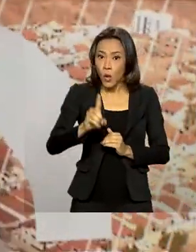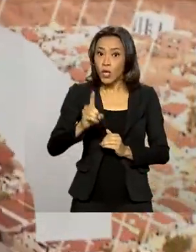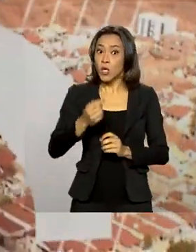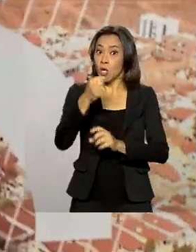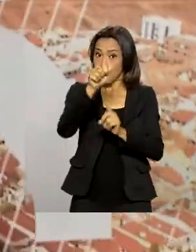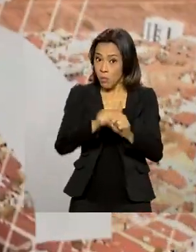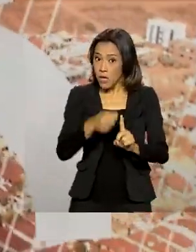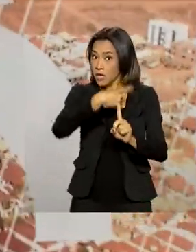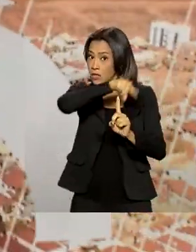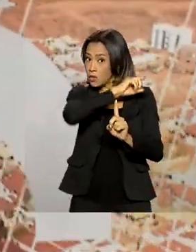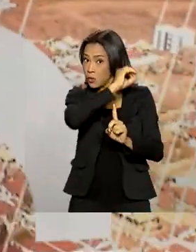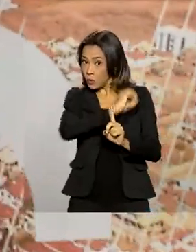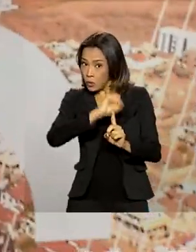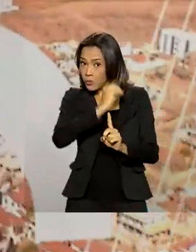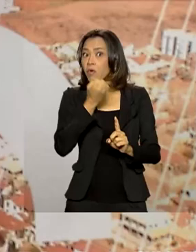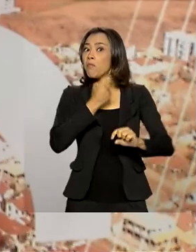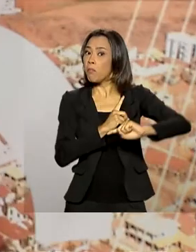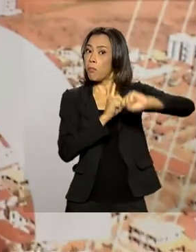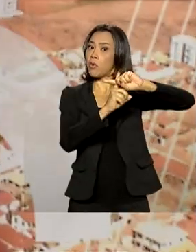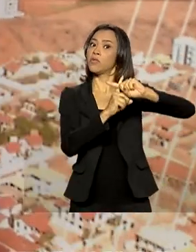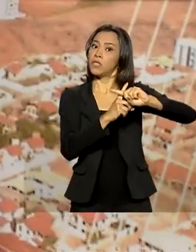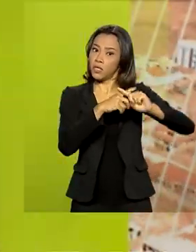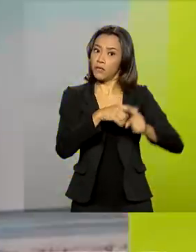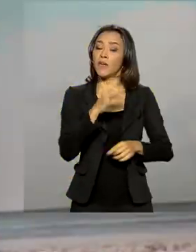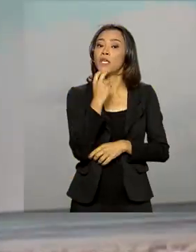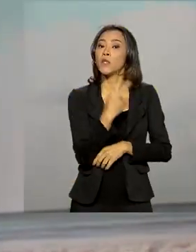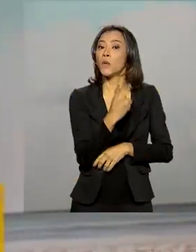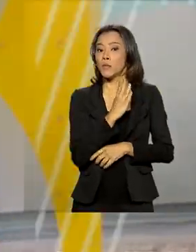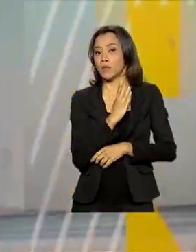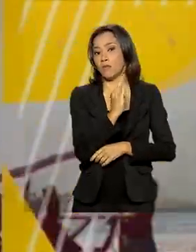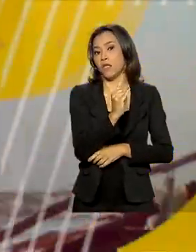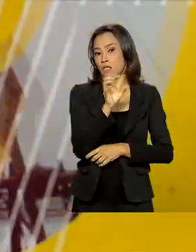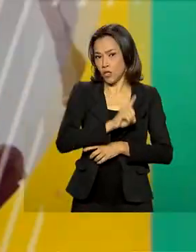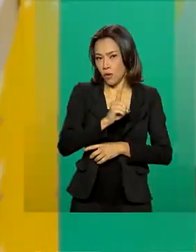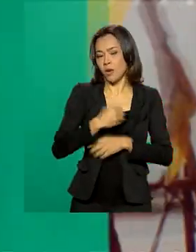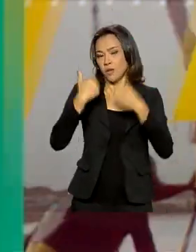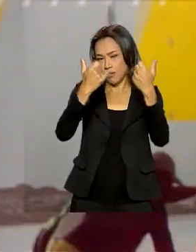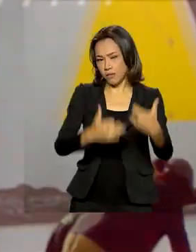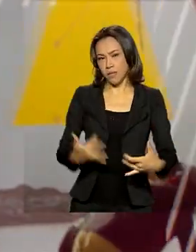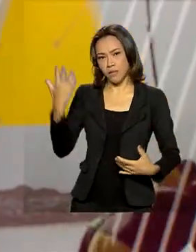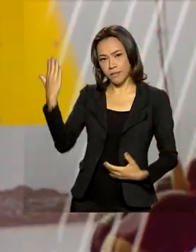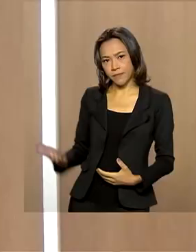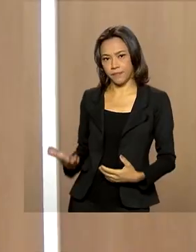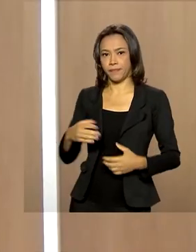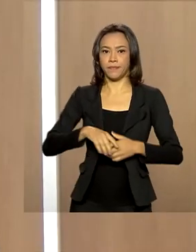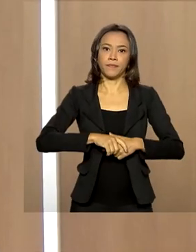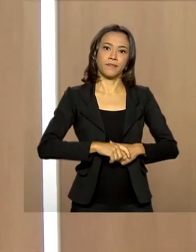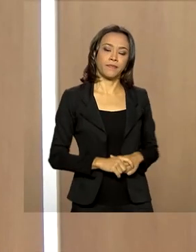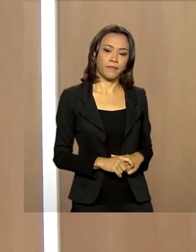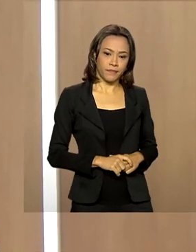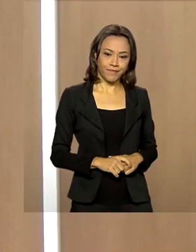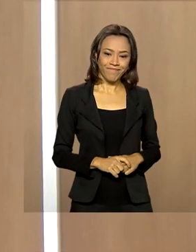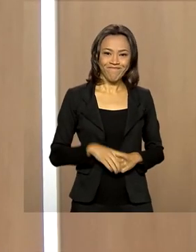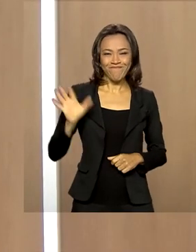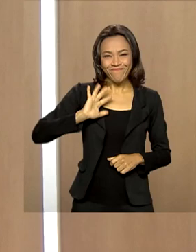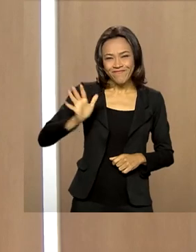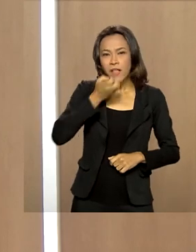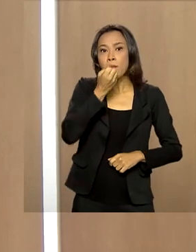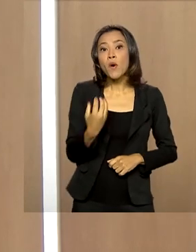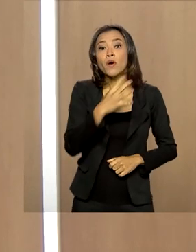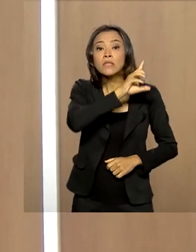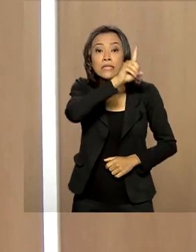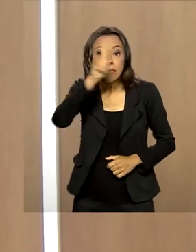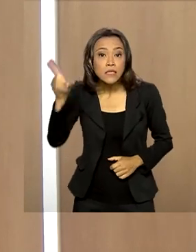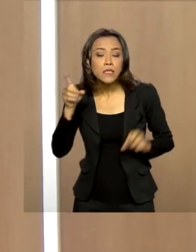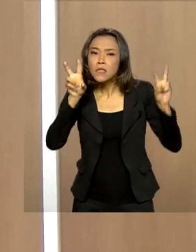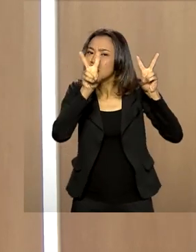trocas com o exterior foram positivas para o país em Dois Bilhões de Dólares quem comenta é Ricardo Caldas bom dia bom dia a todos